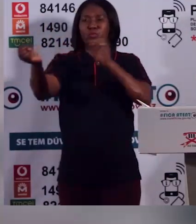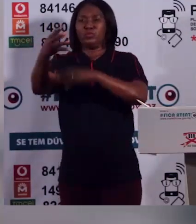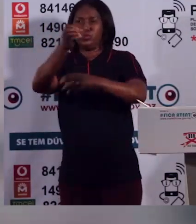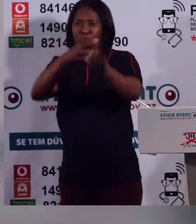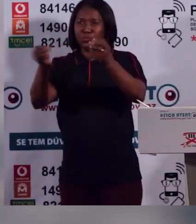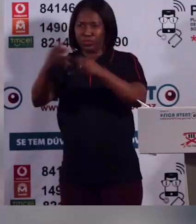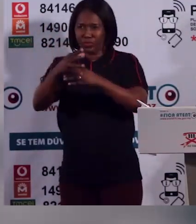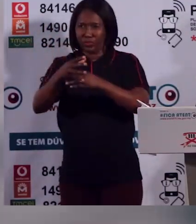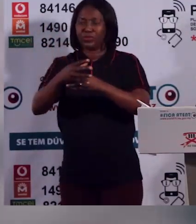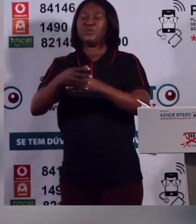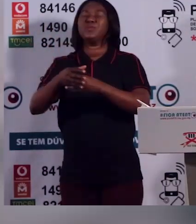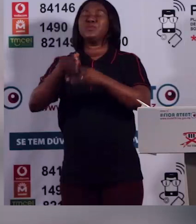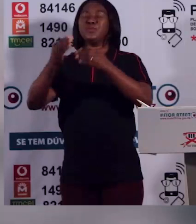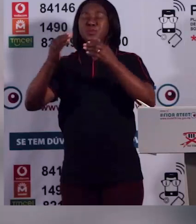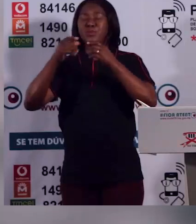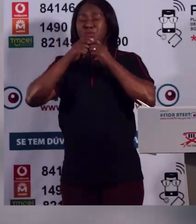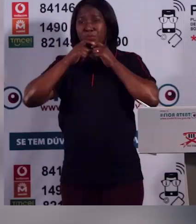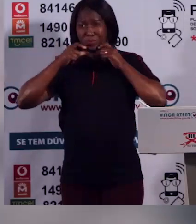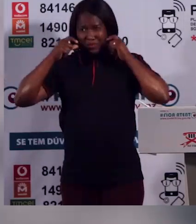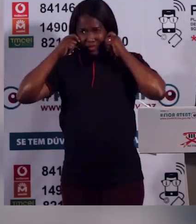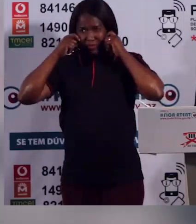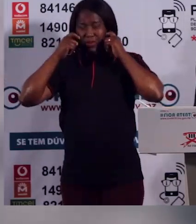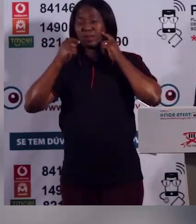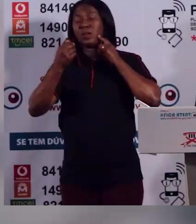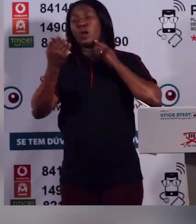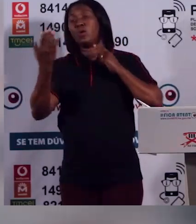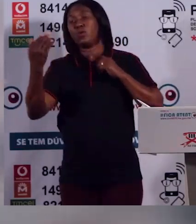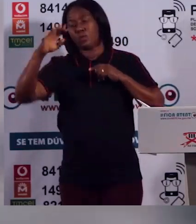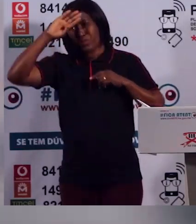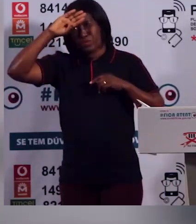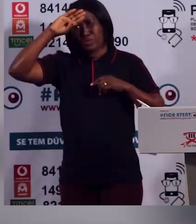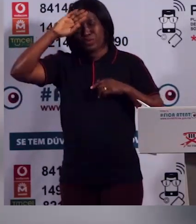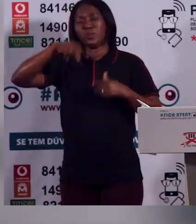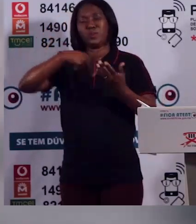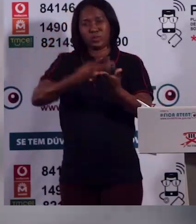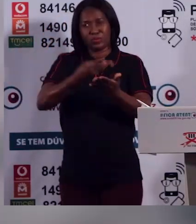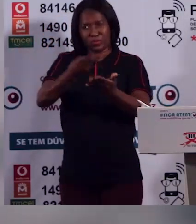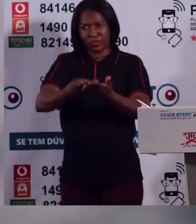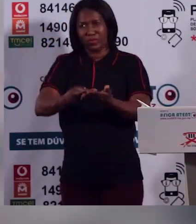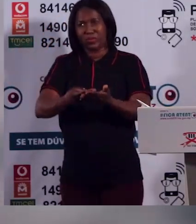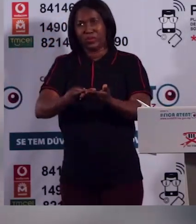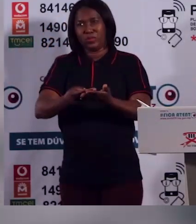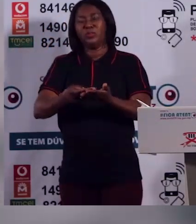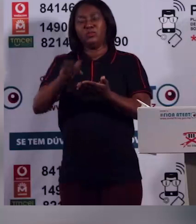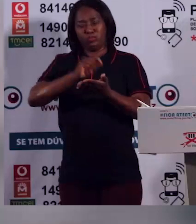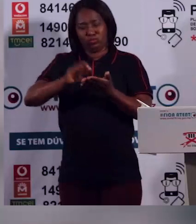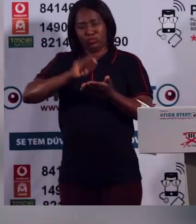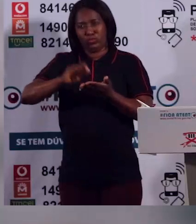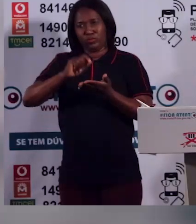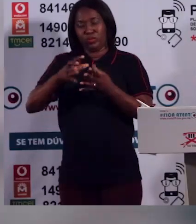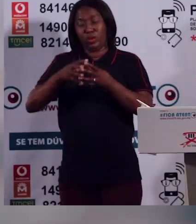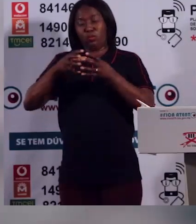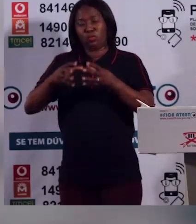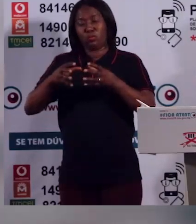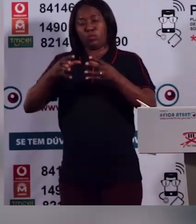No nosso país, o número de casos, de hospitalizações e de óbitos devido à Covid-19 registra um